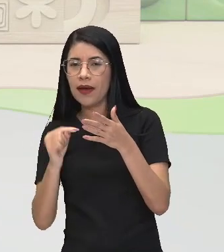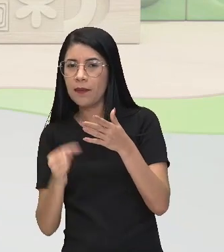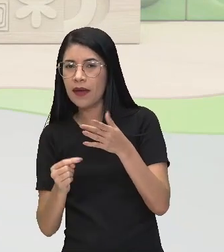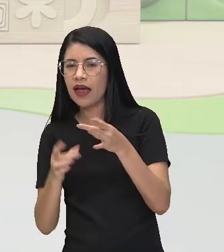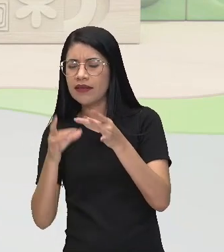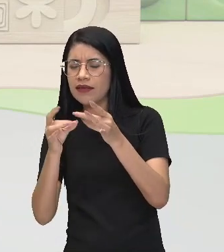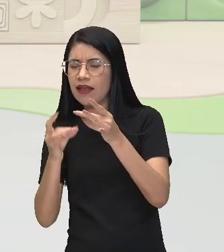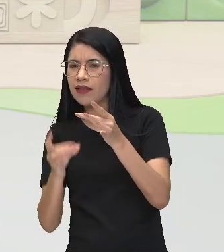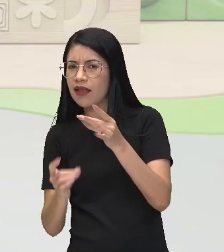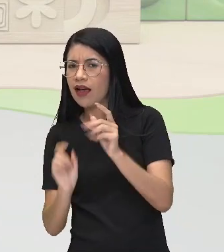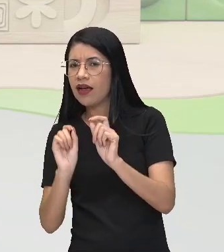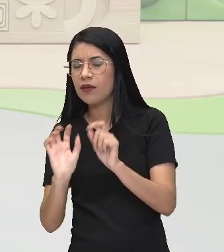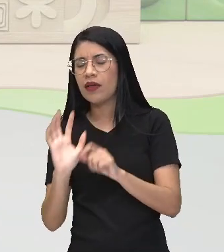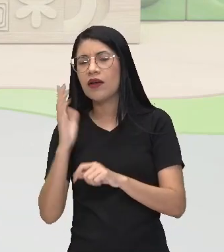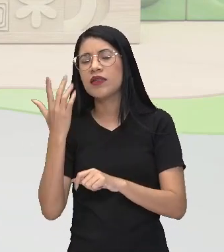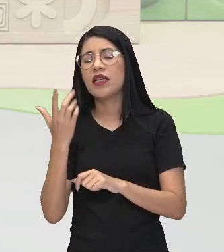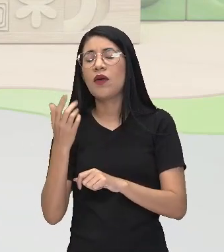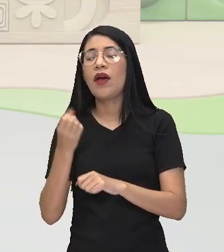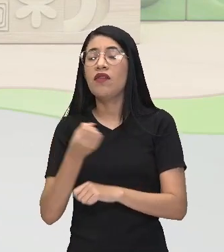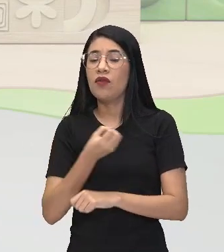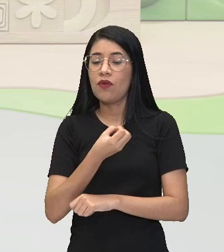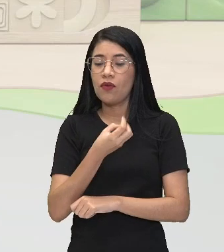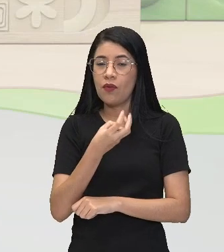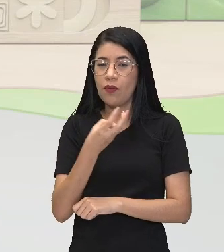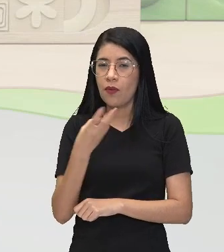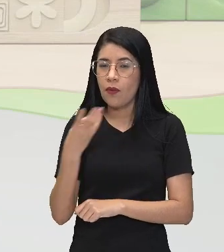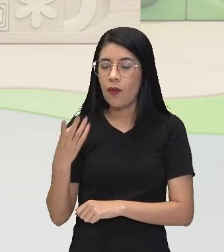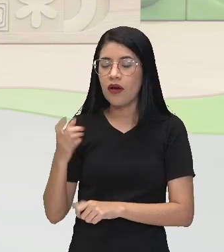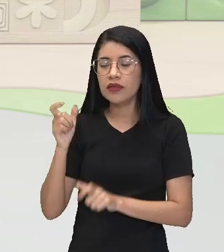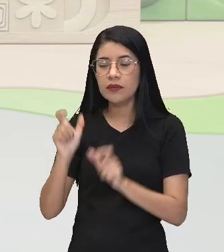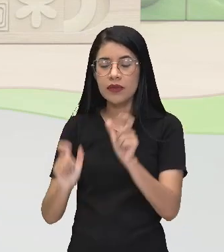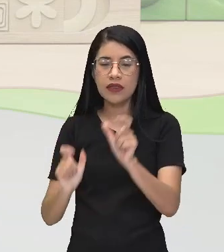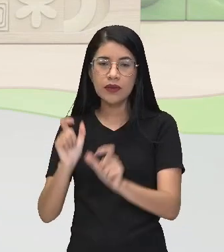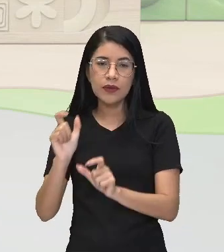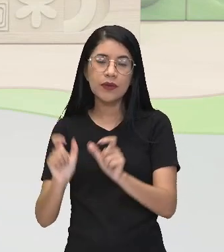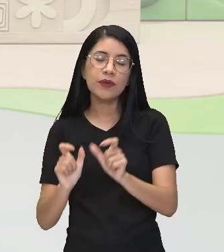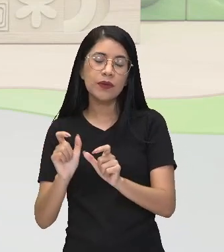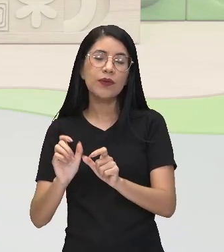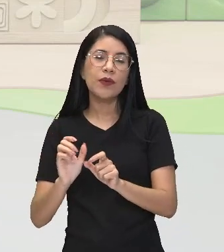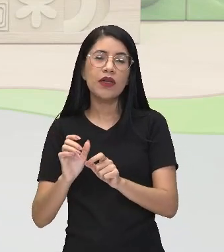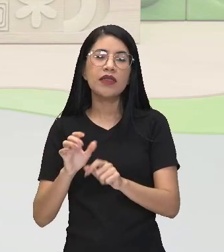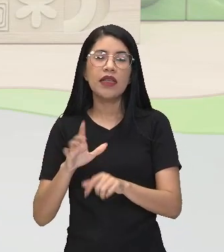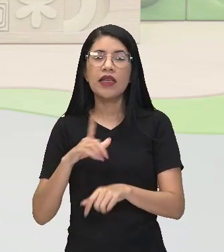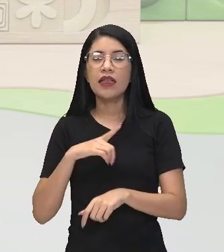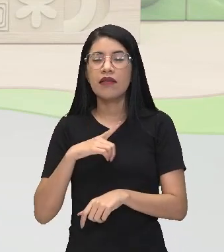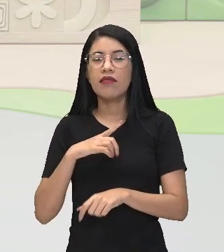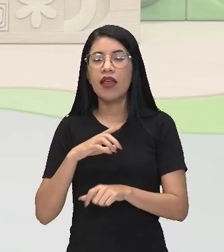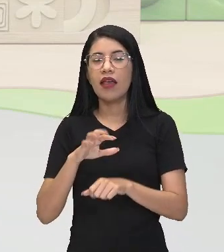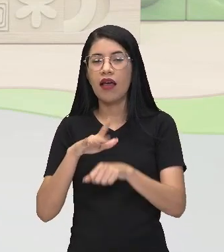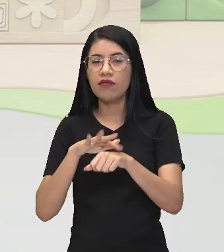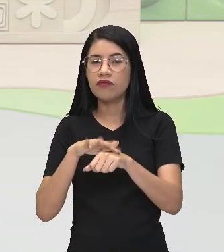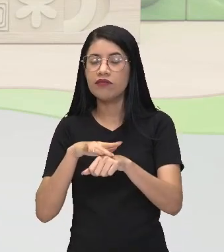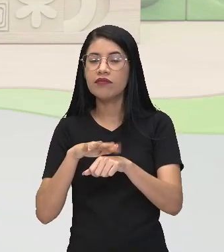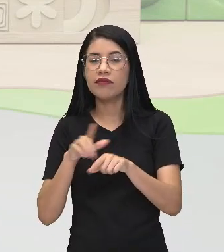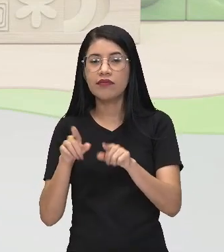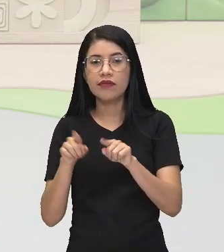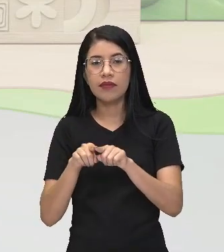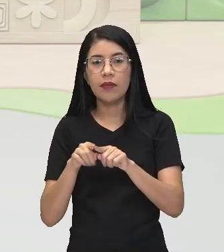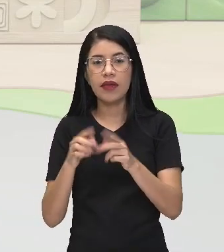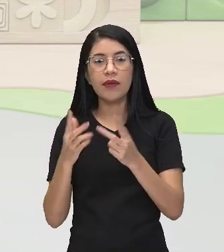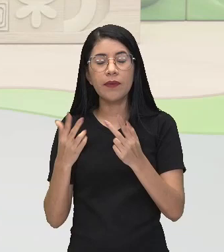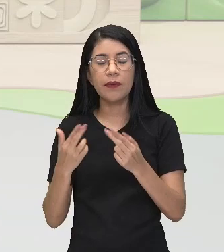a contabilizar, né, o número de casos de uma doença. Naquele restaurante,